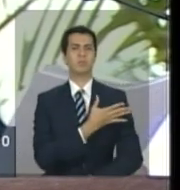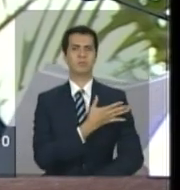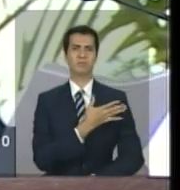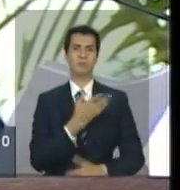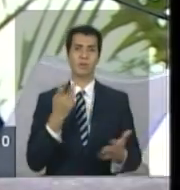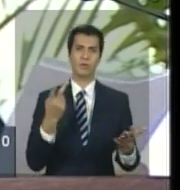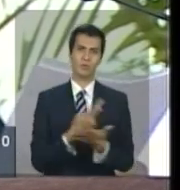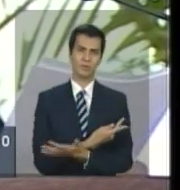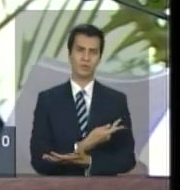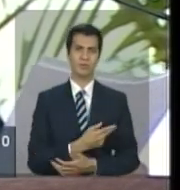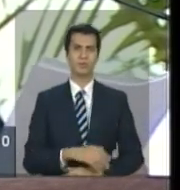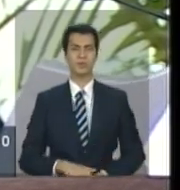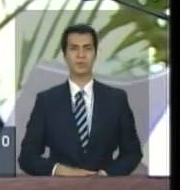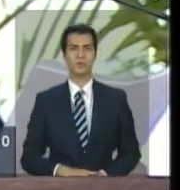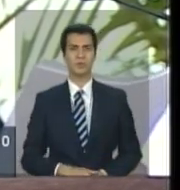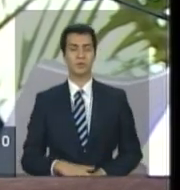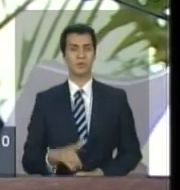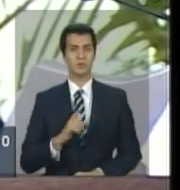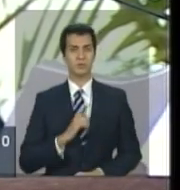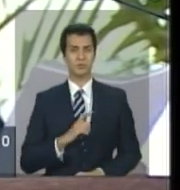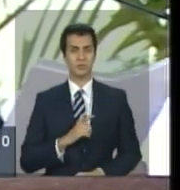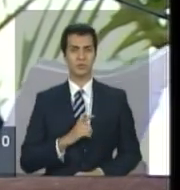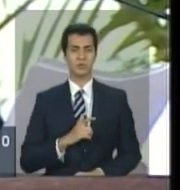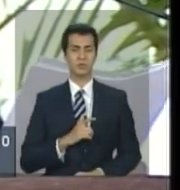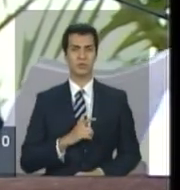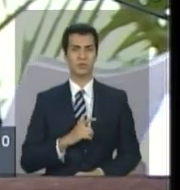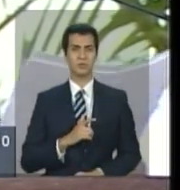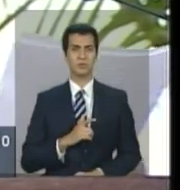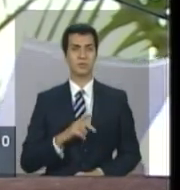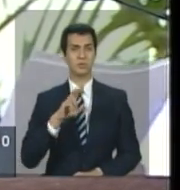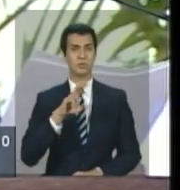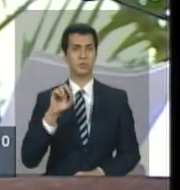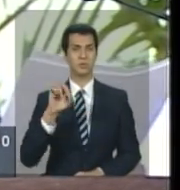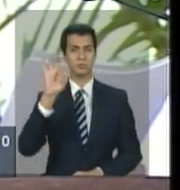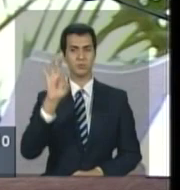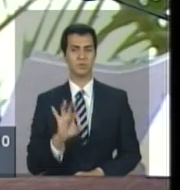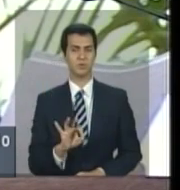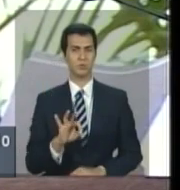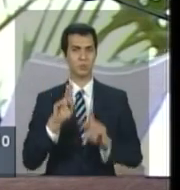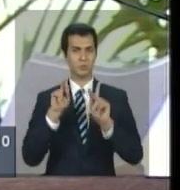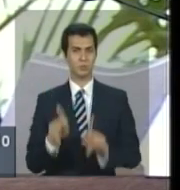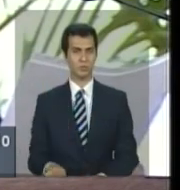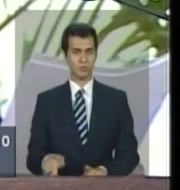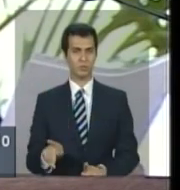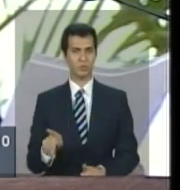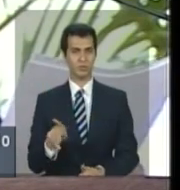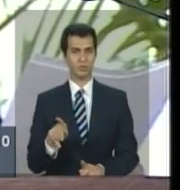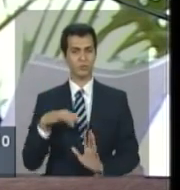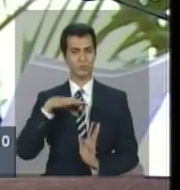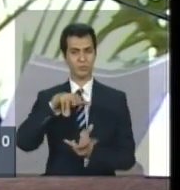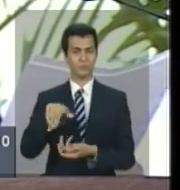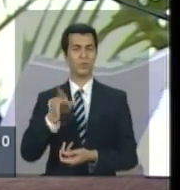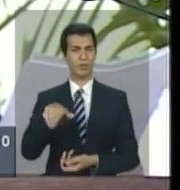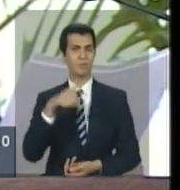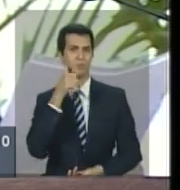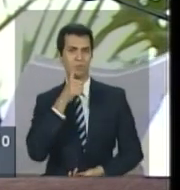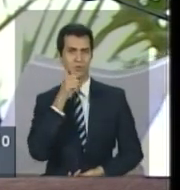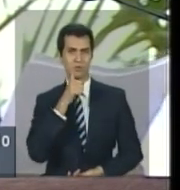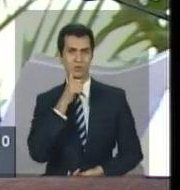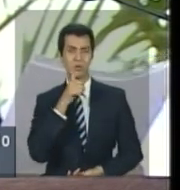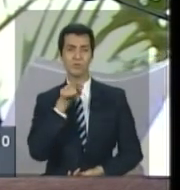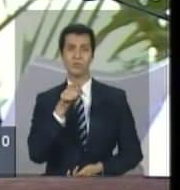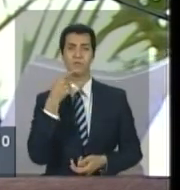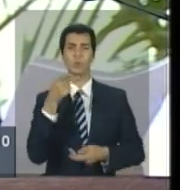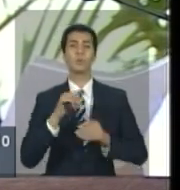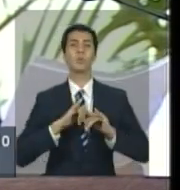momento com mais da metade da população mundial, asseverando que este será o século